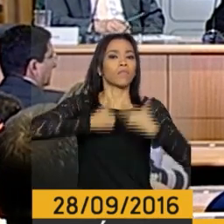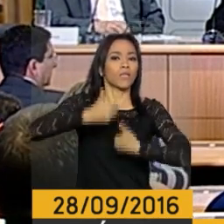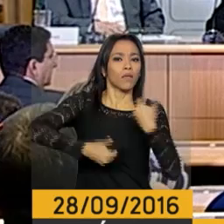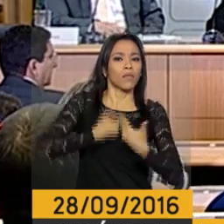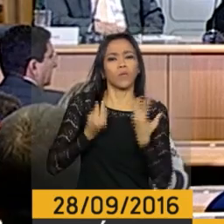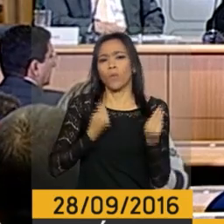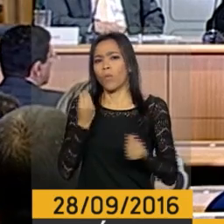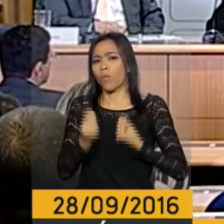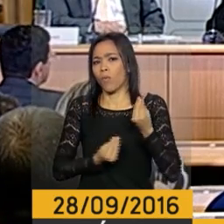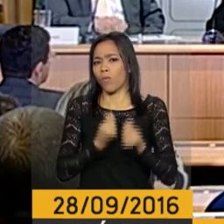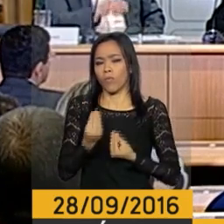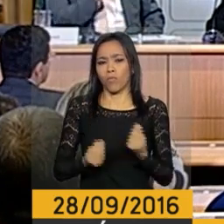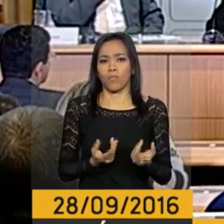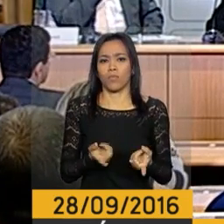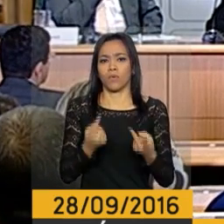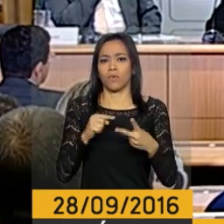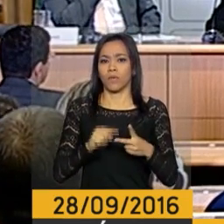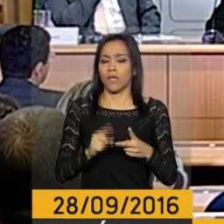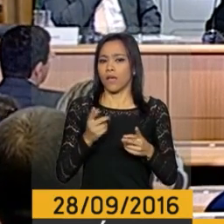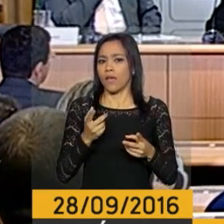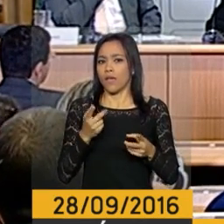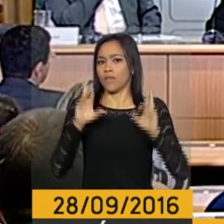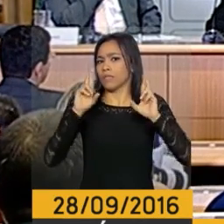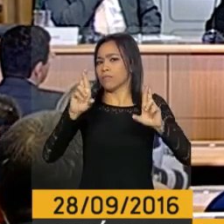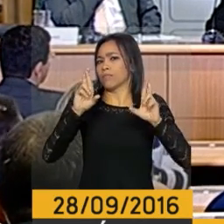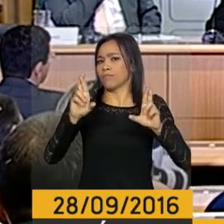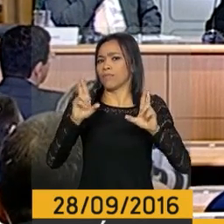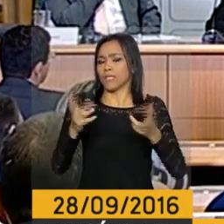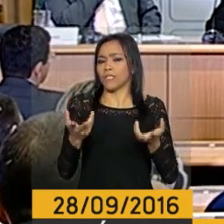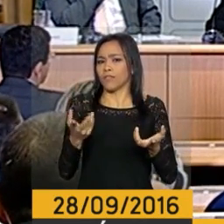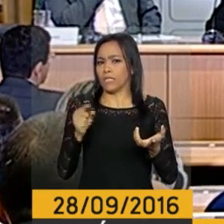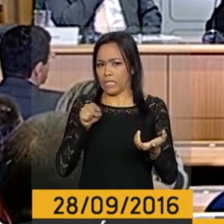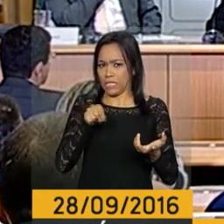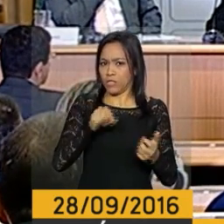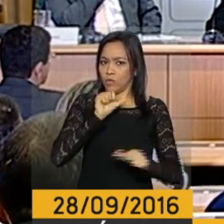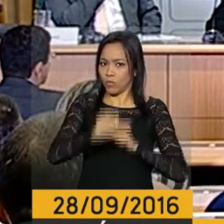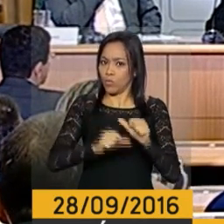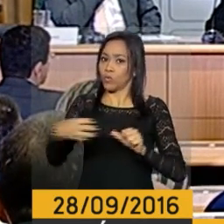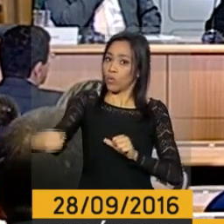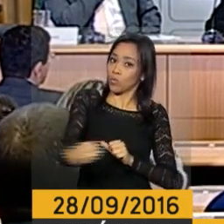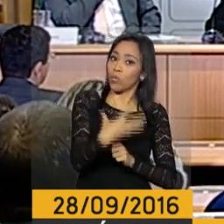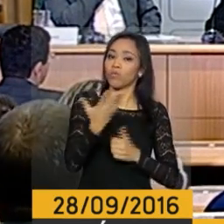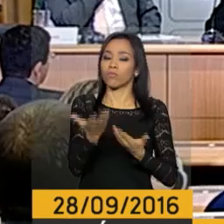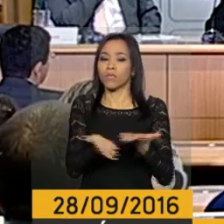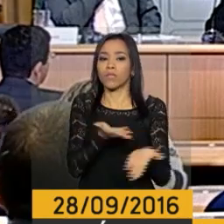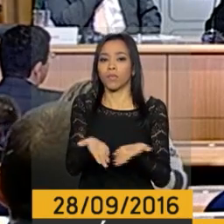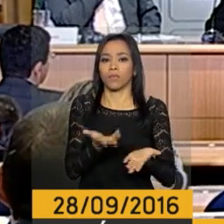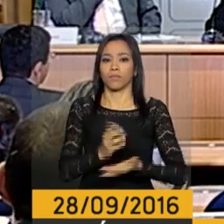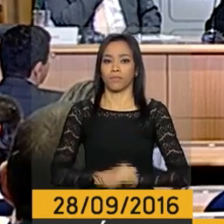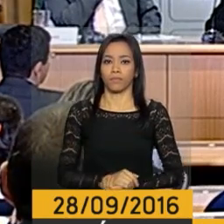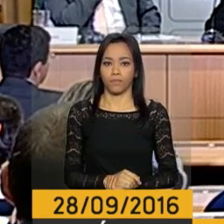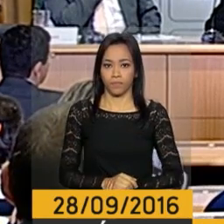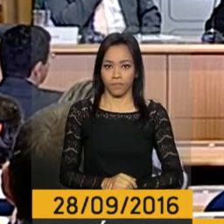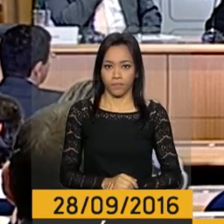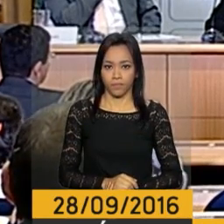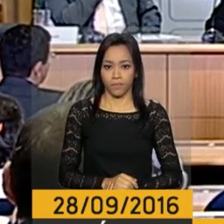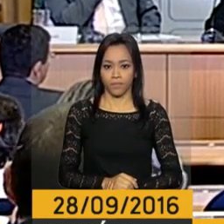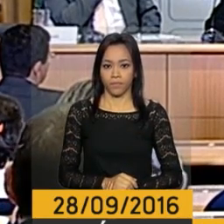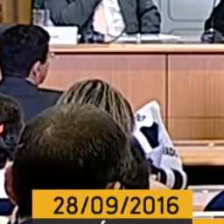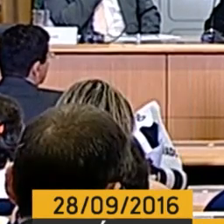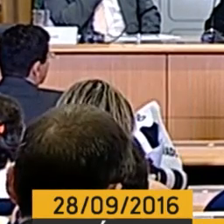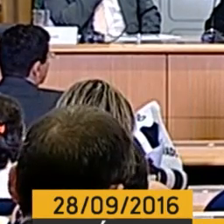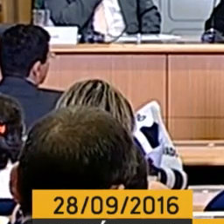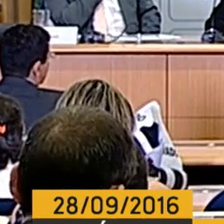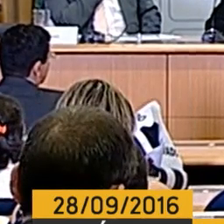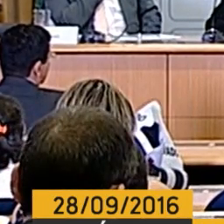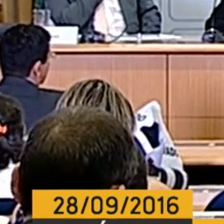momento e como a expectativa de que isso mude com o novo tratamento é bom inicialmente eu